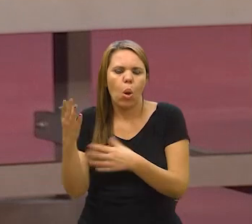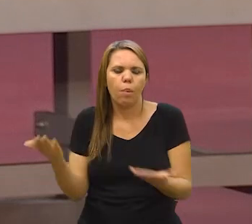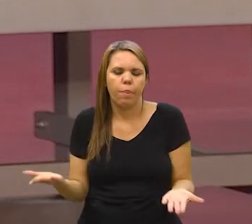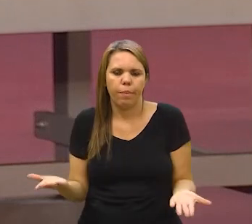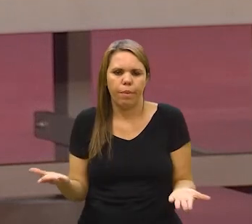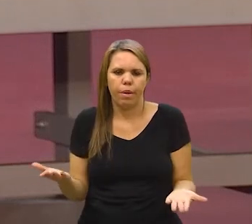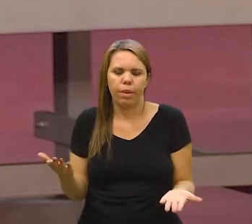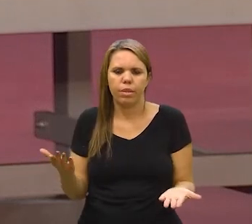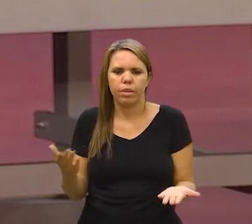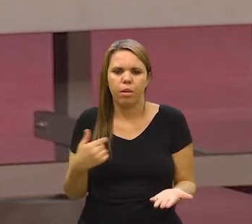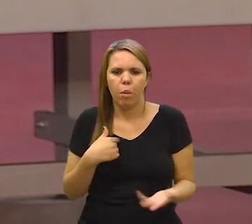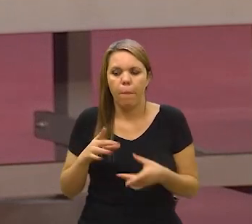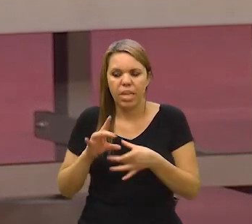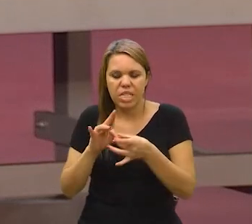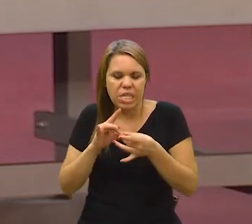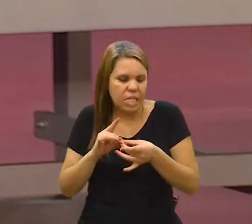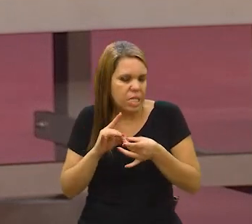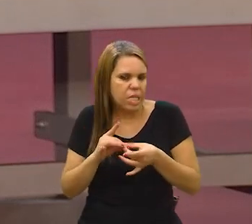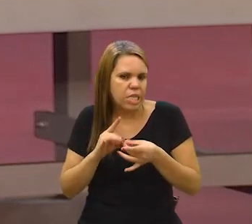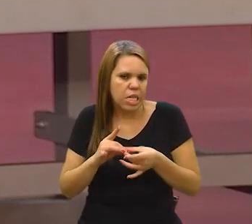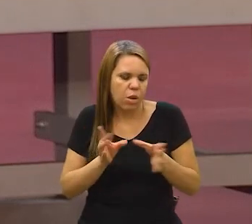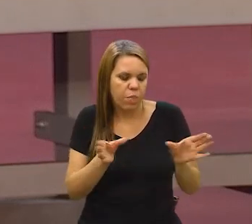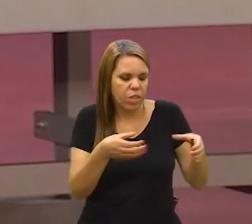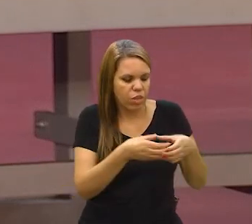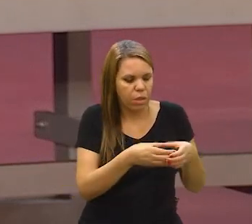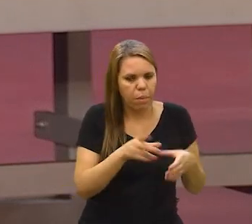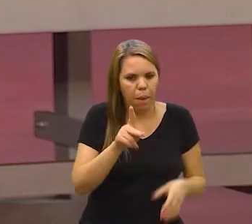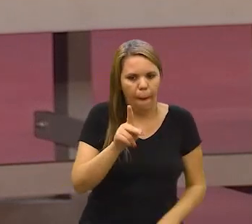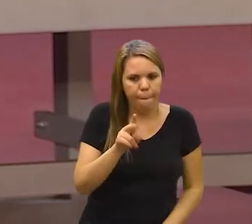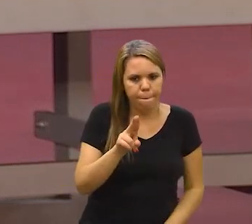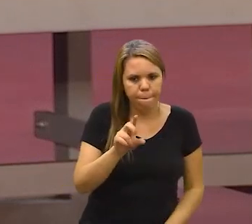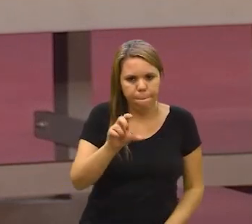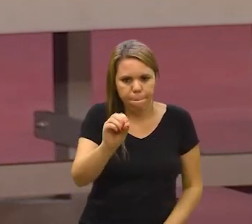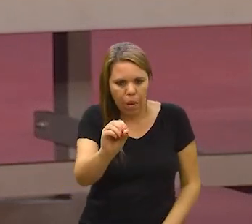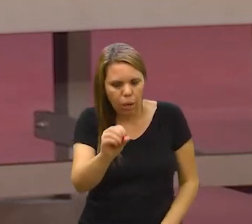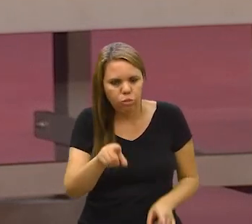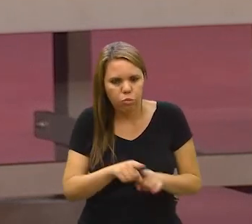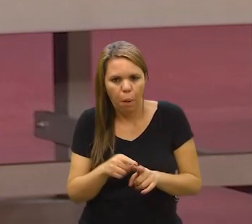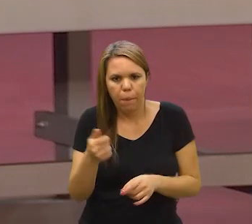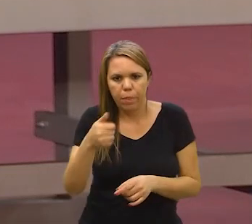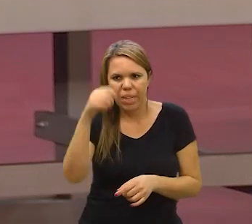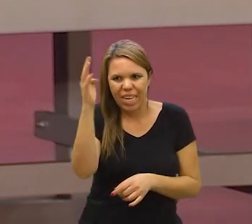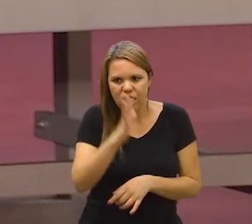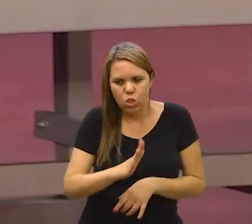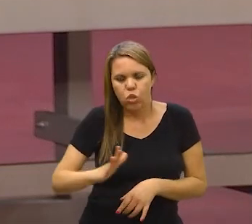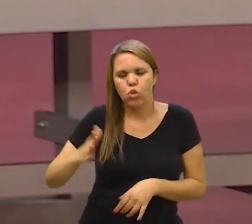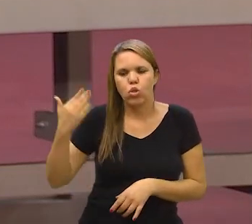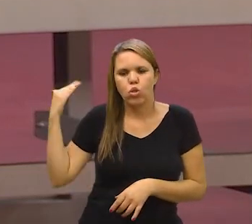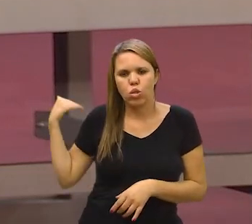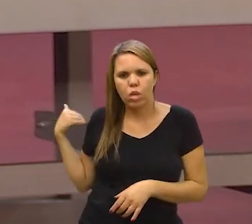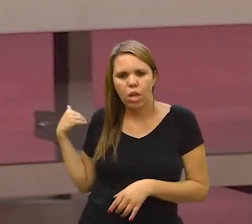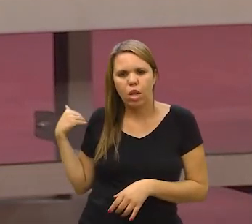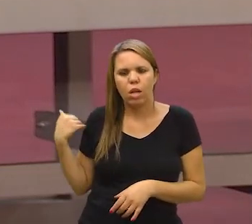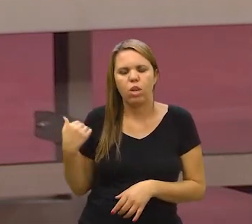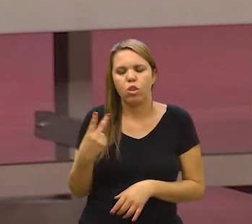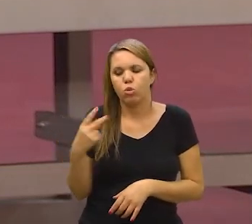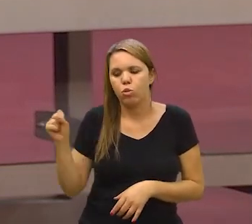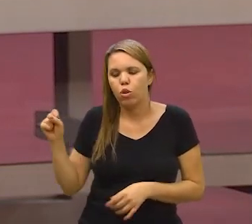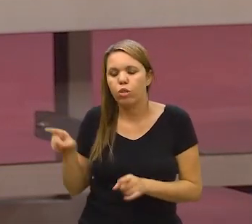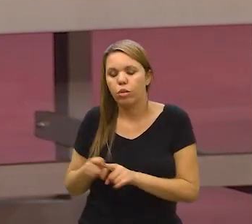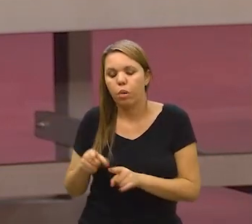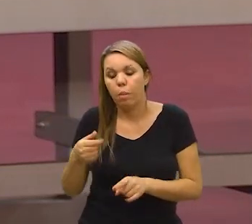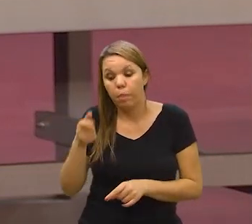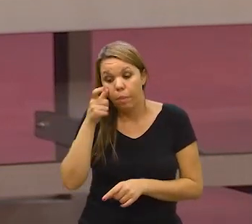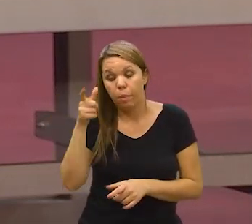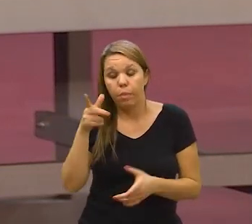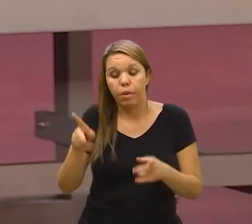eu quanto um parceiro meu de equipe, o Paulo Salmin, que também foi esse primeiro torneio nacional nosso, a gente despertou a curiosidade dos outros, porque era o